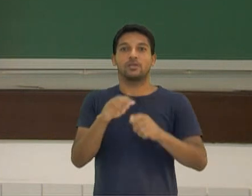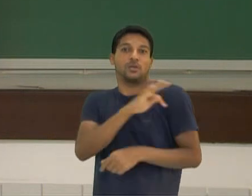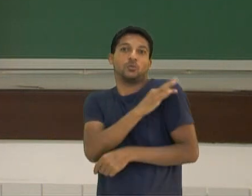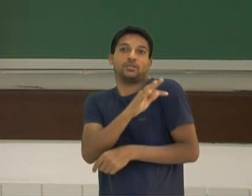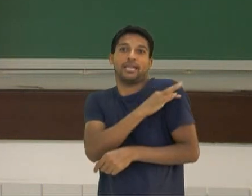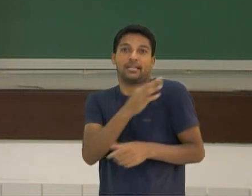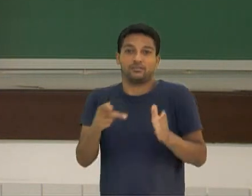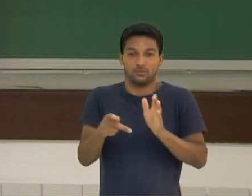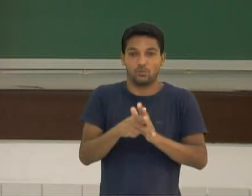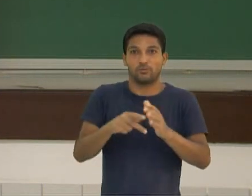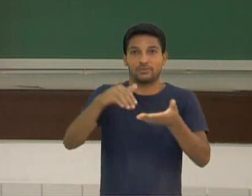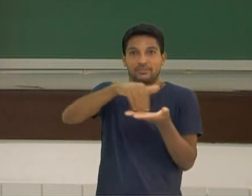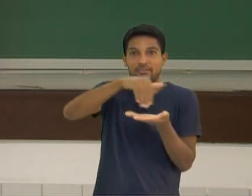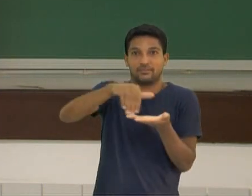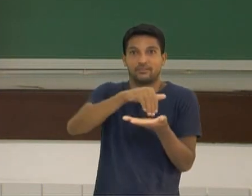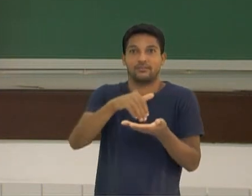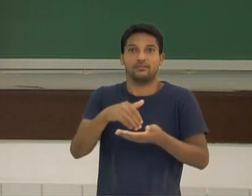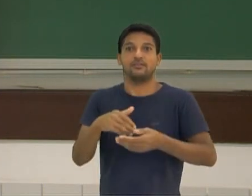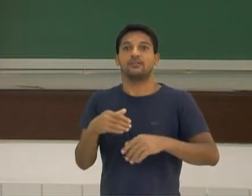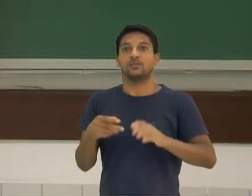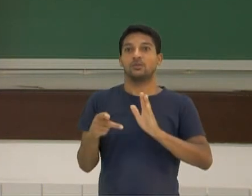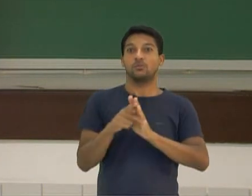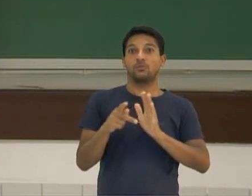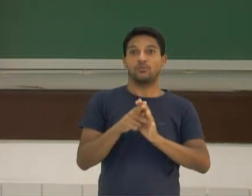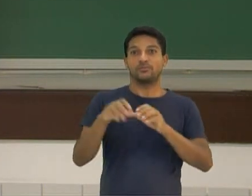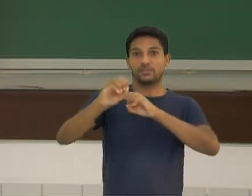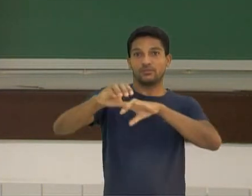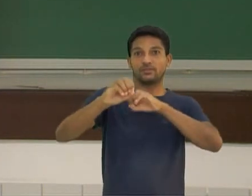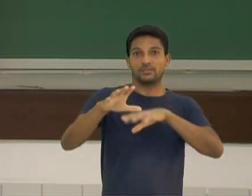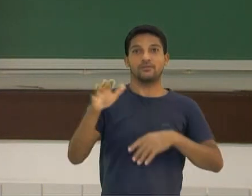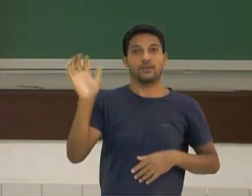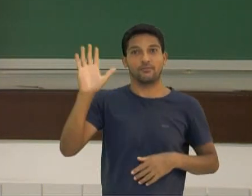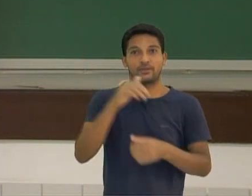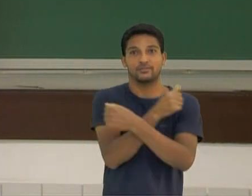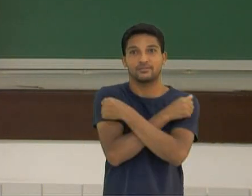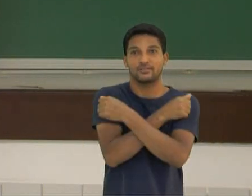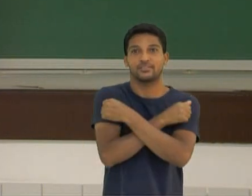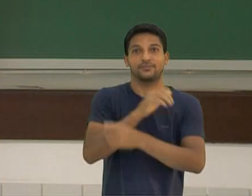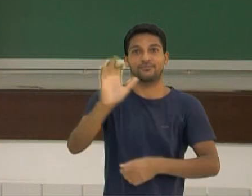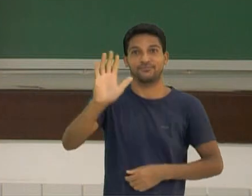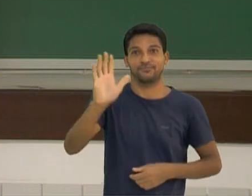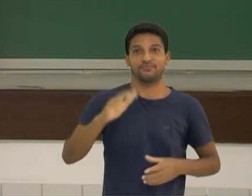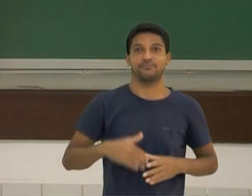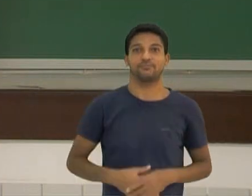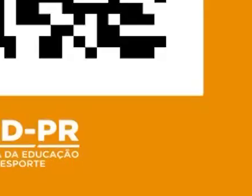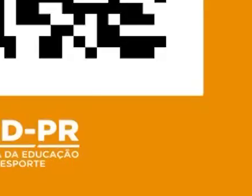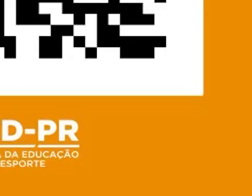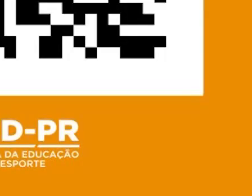Química da Secretaria Estadual de Educação, beleza? Grande abraço, fiquem com Deus, até a próxima. Tchau, tchau, pessoal.